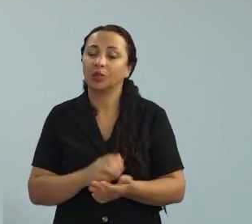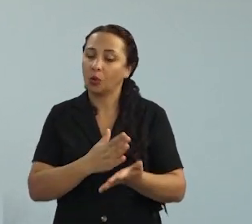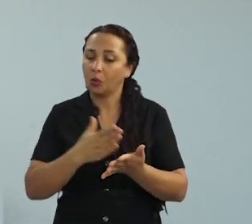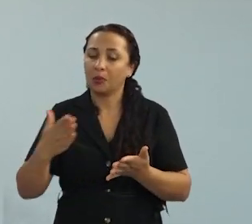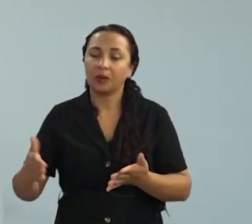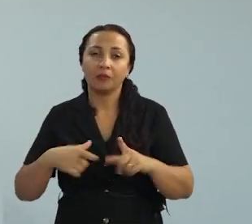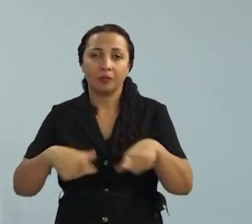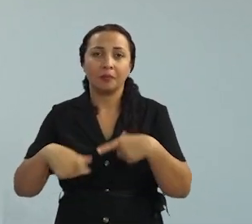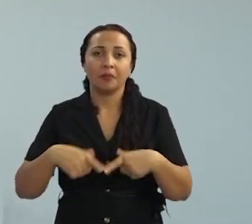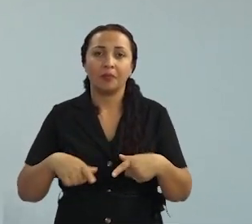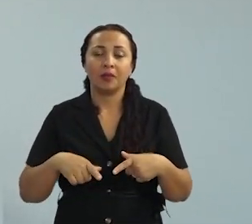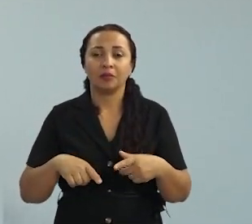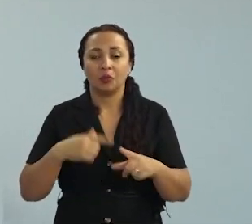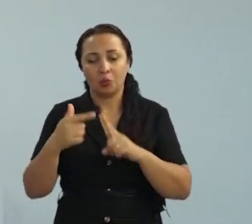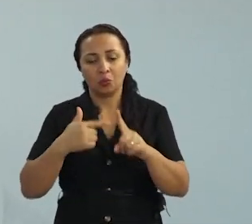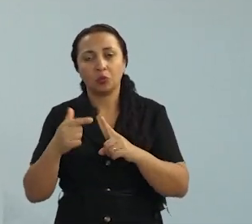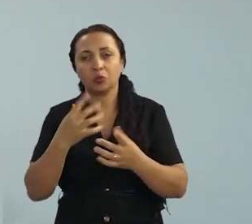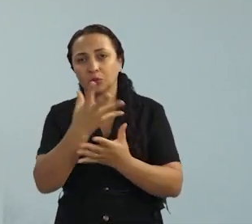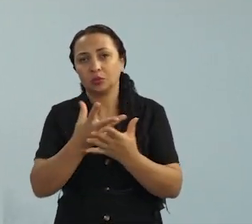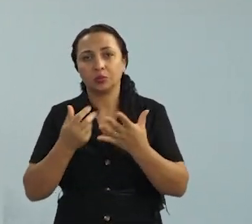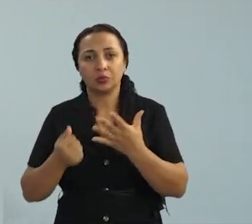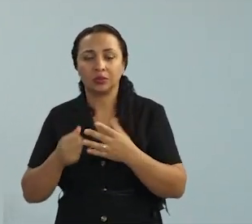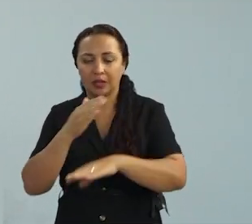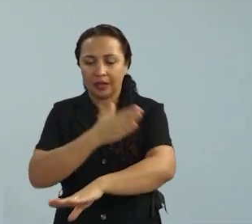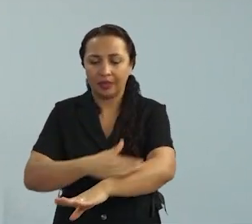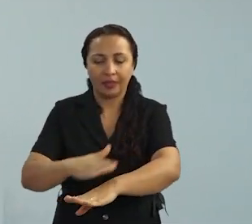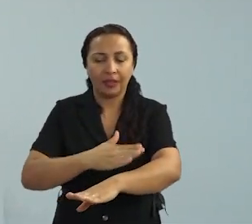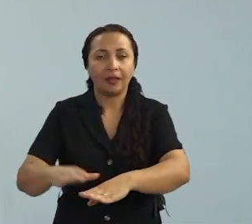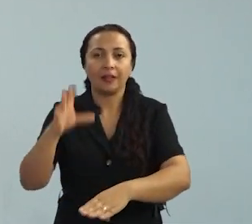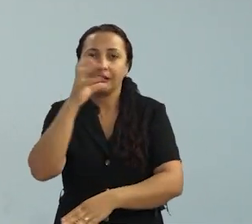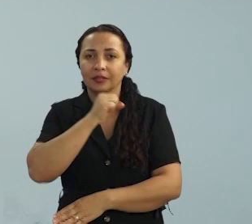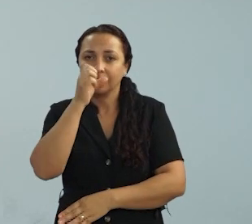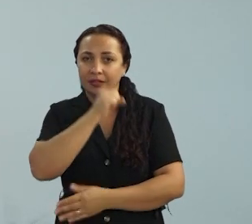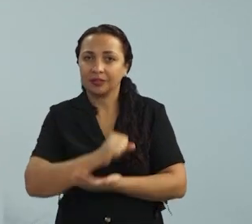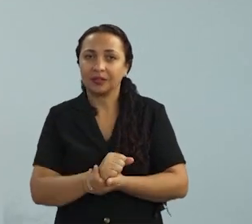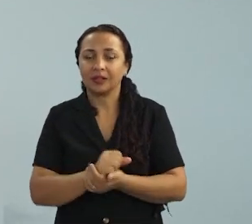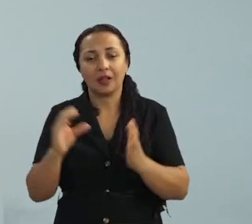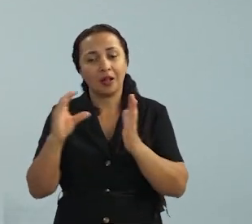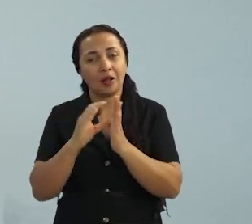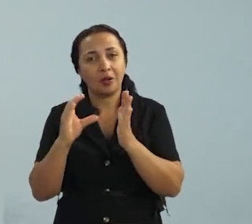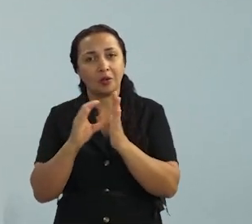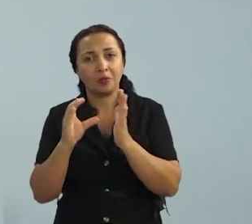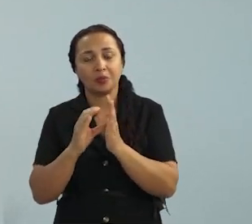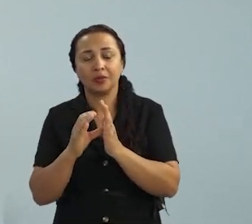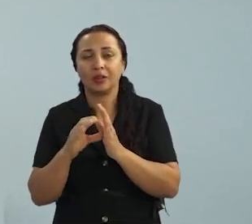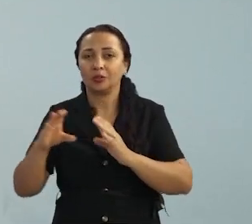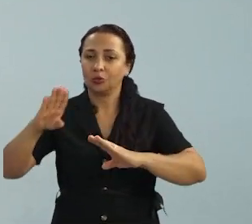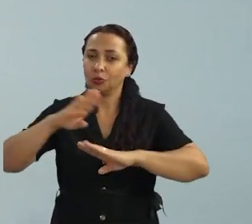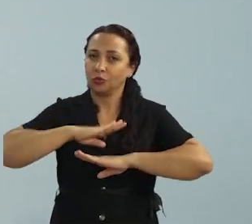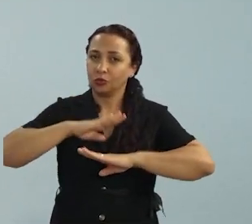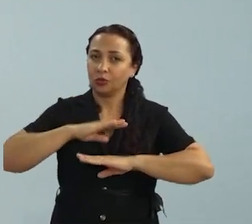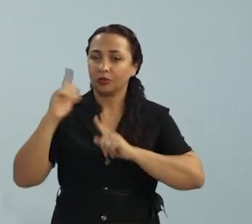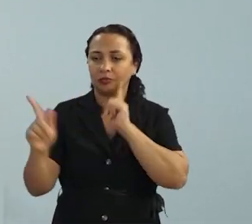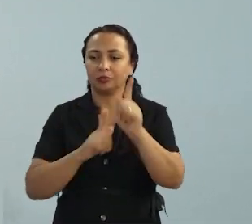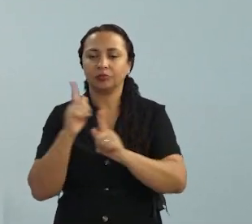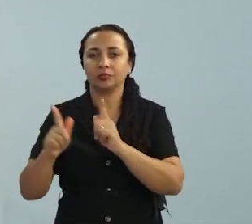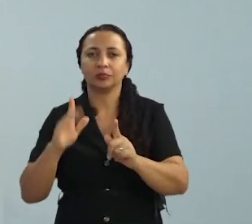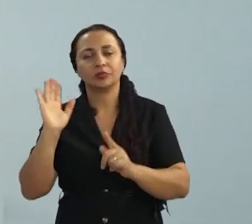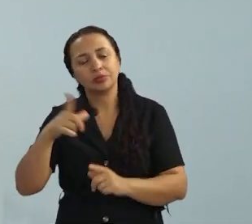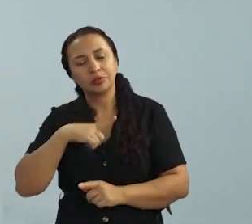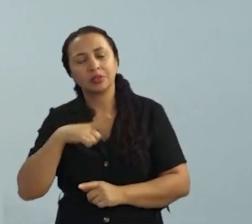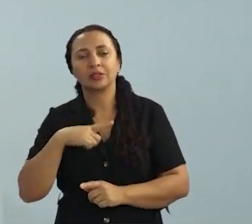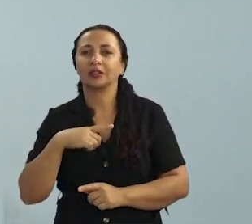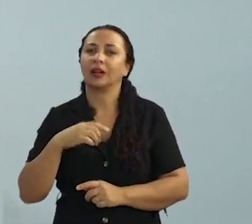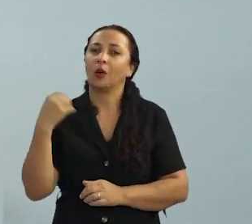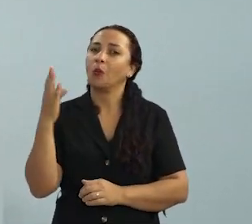que a gente trabalha com um produto de extração da casca da laranja, a comunidade, de uma forma geral, já tem